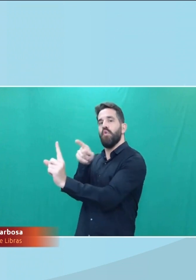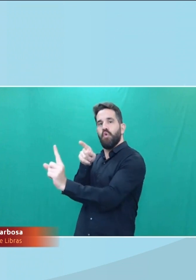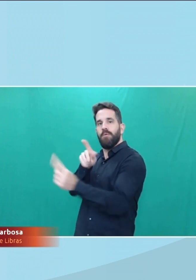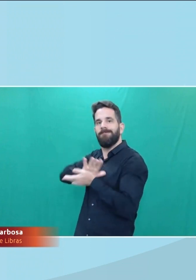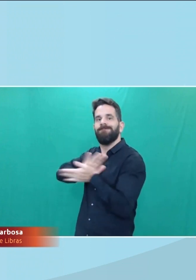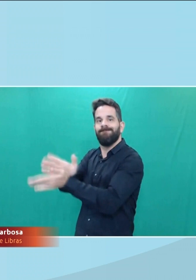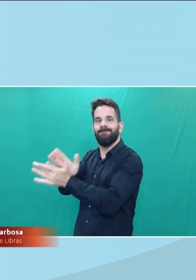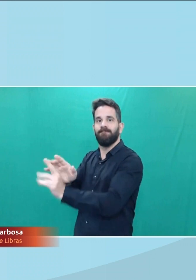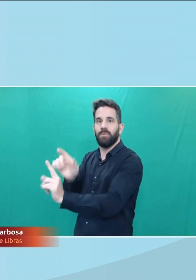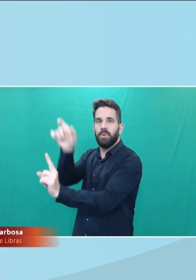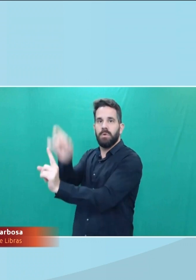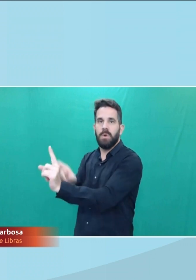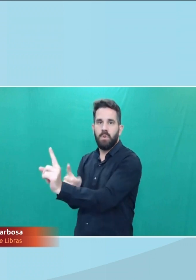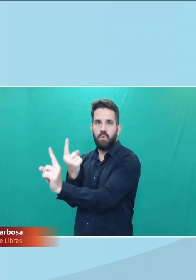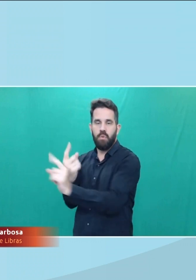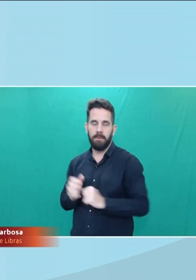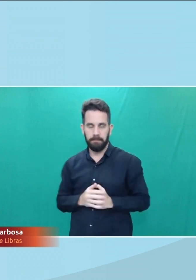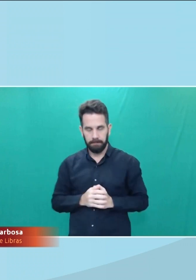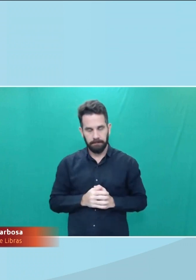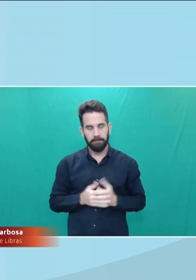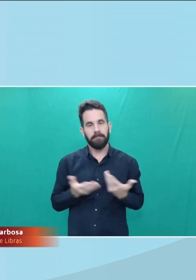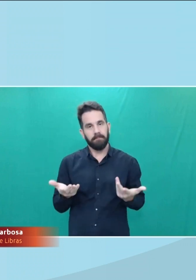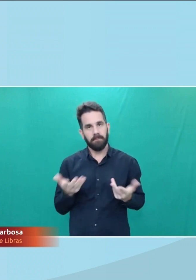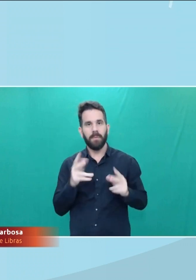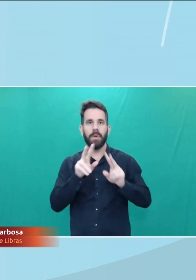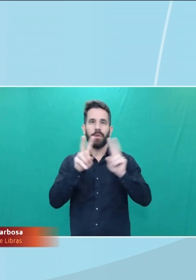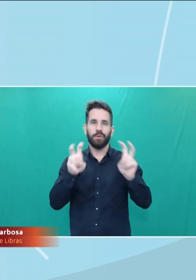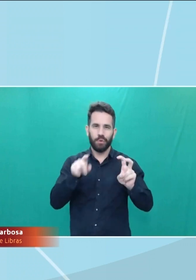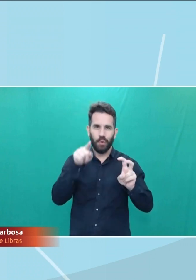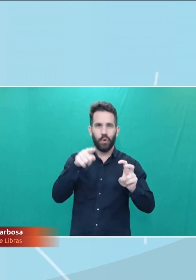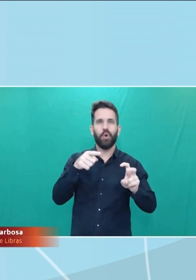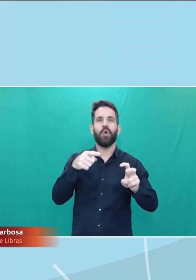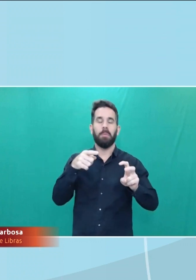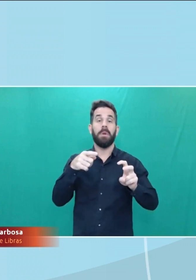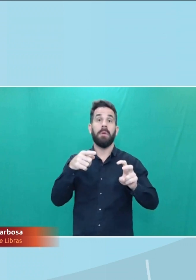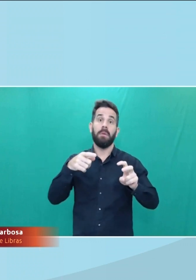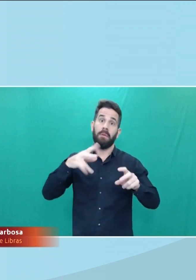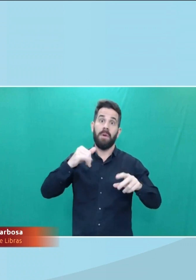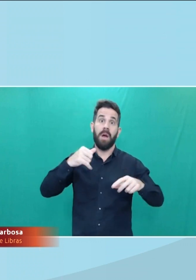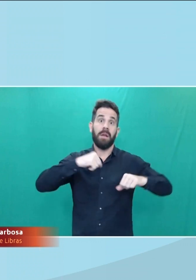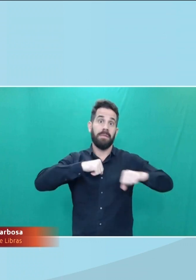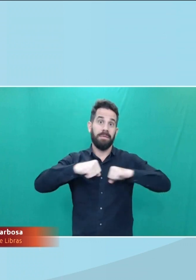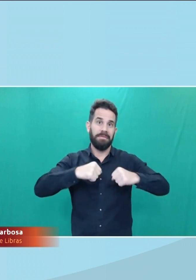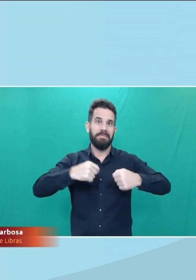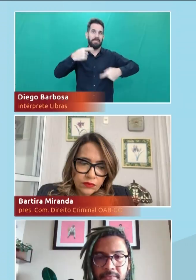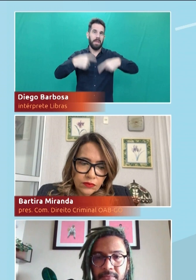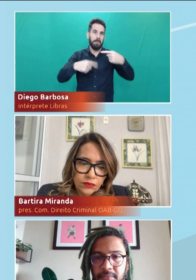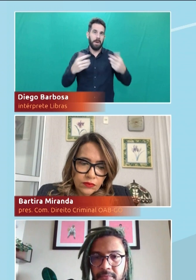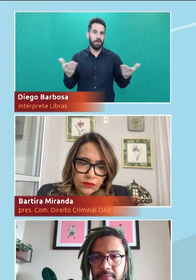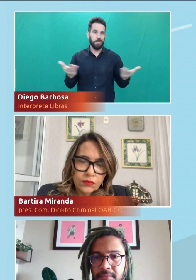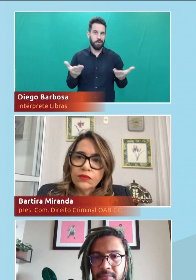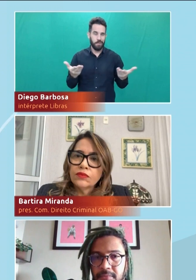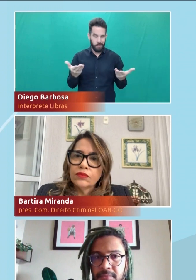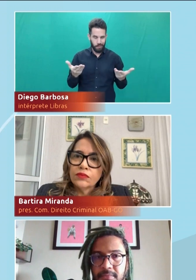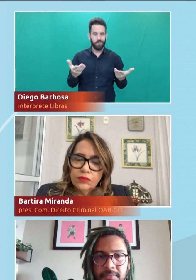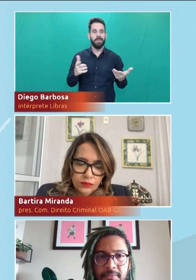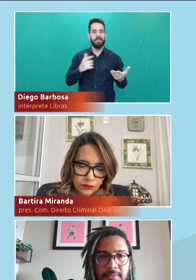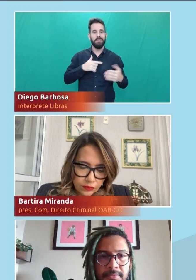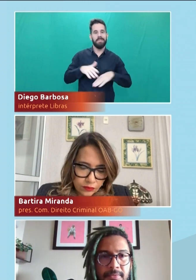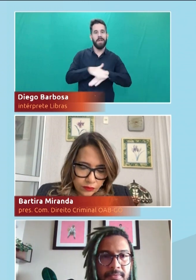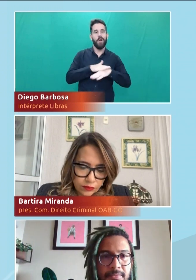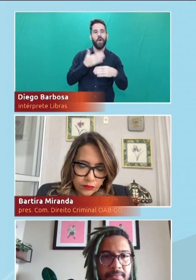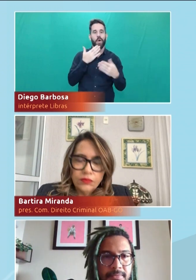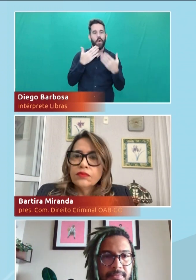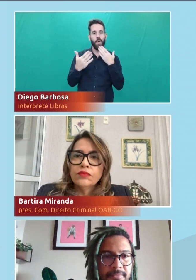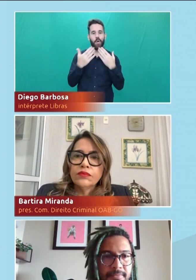racismo, quanto o que traz essa nova lei sancionada, a gente conversa agora com nossos 2 entrevistados do programa